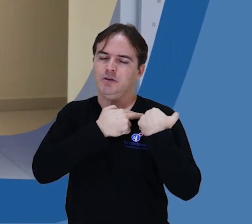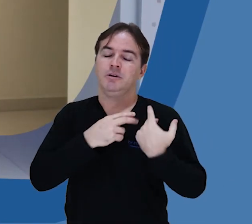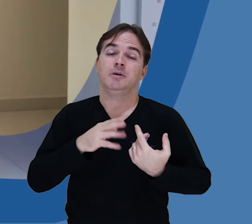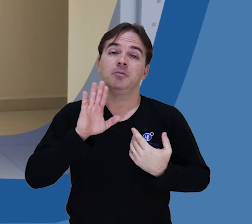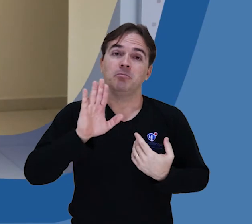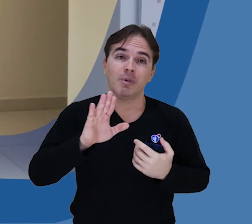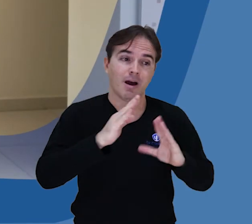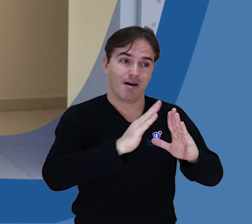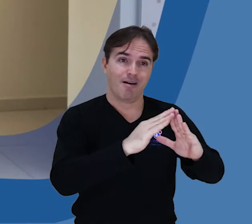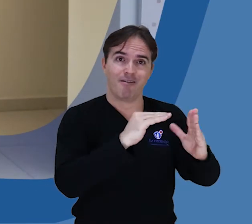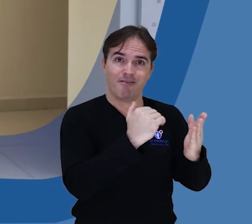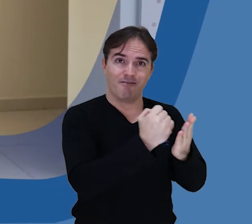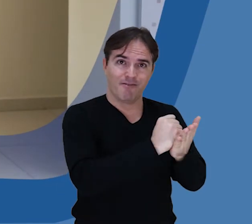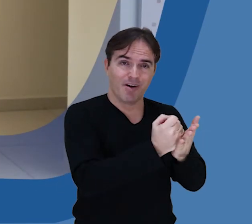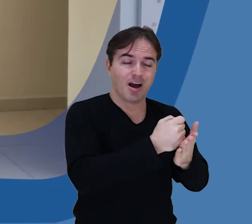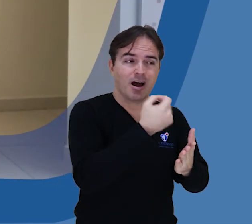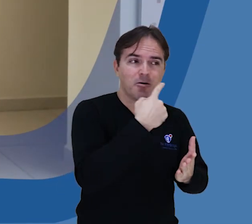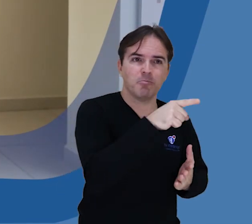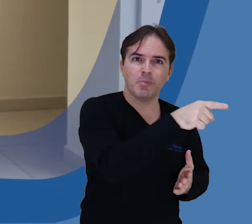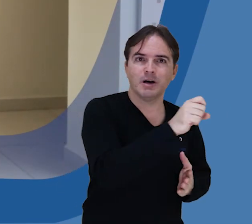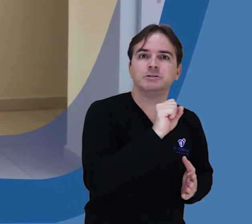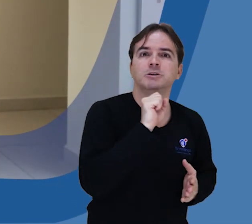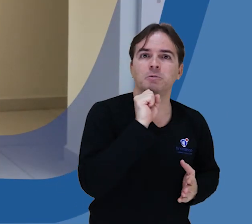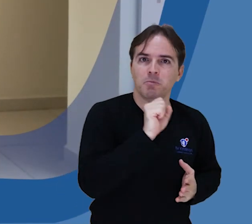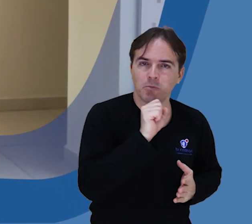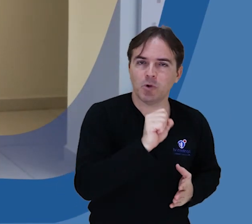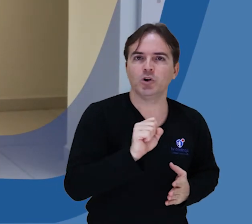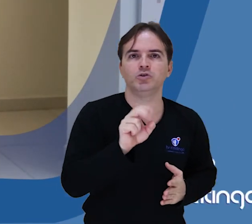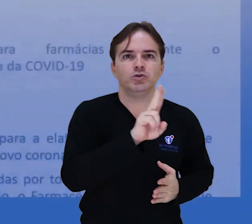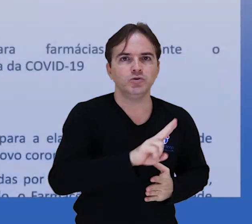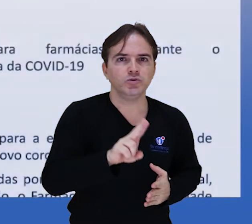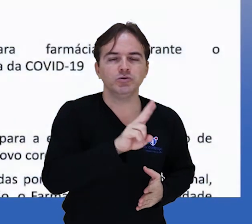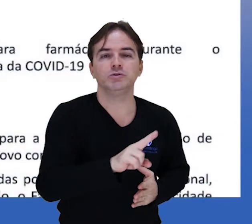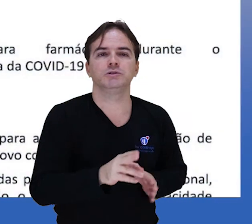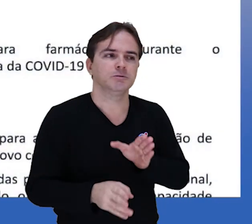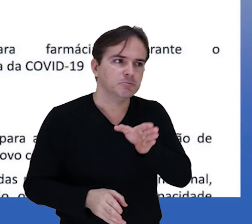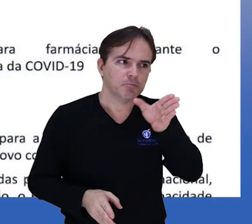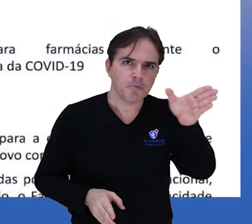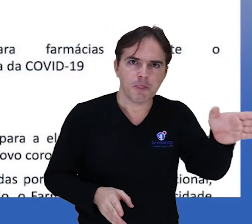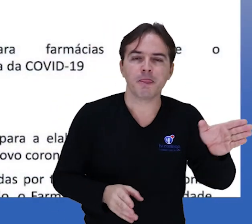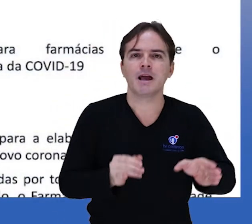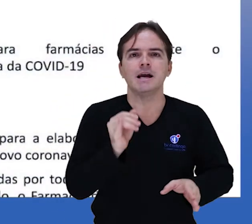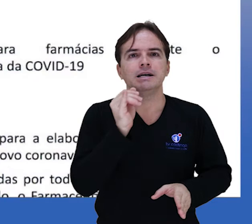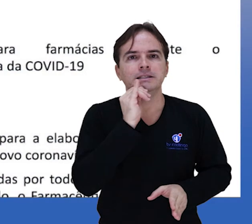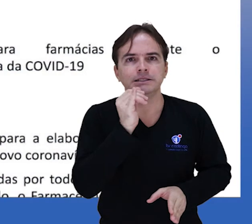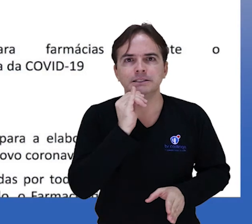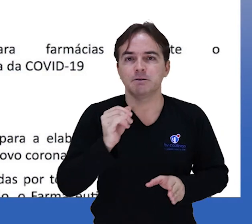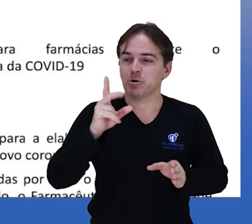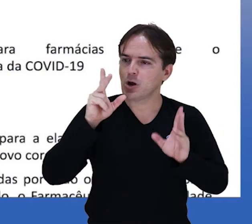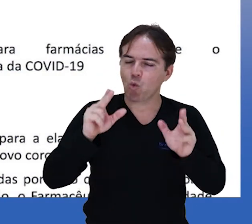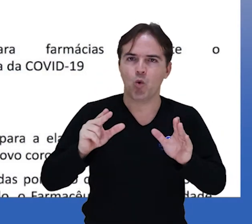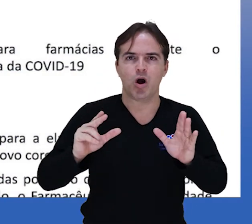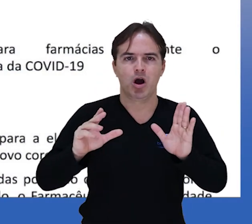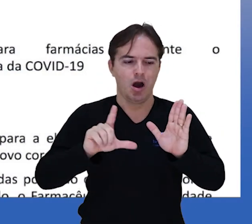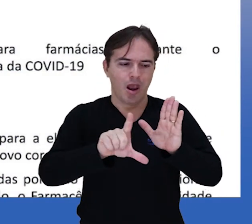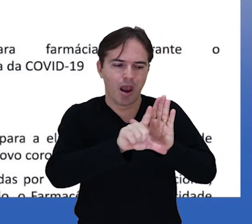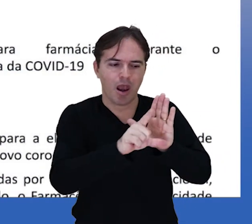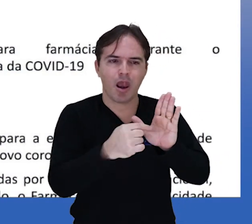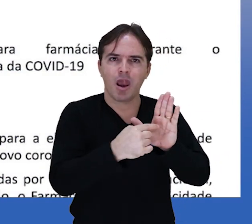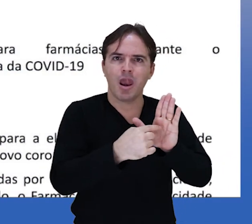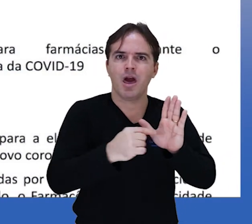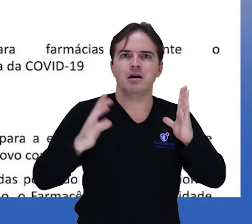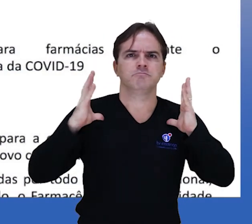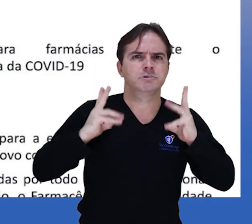ter em sua estrutura adequada, conforme a legislação sanitária, né? Não é